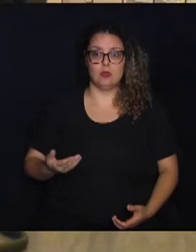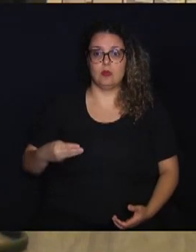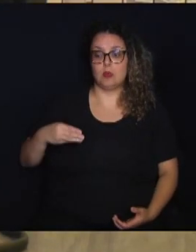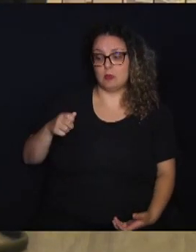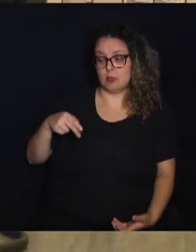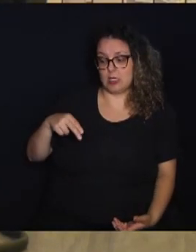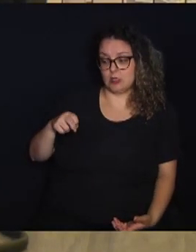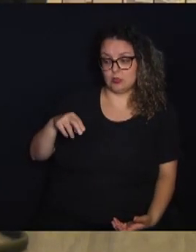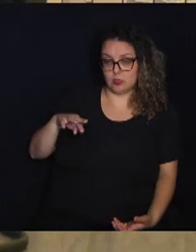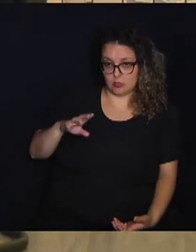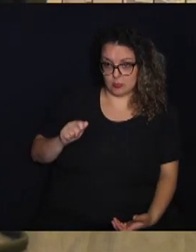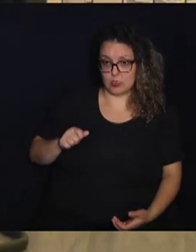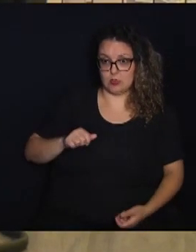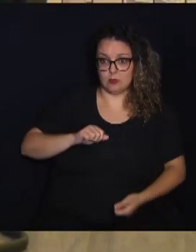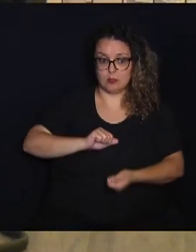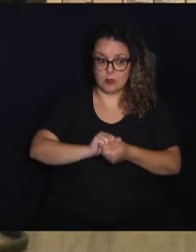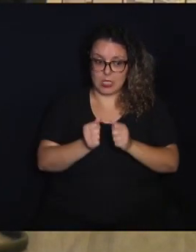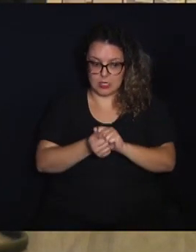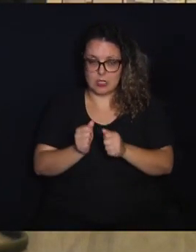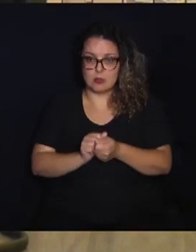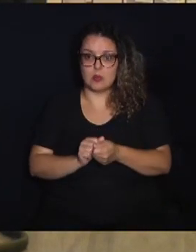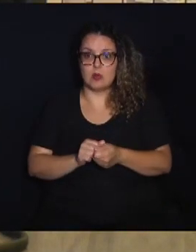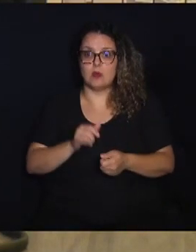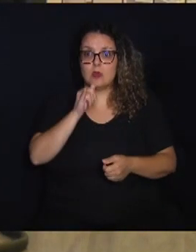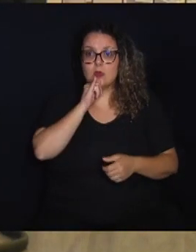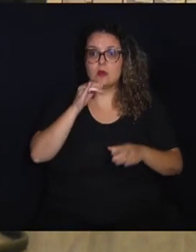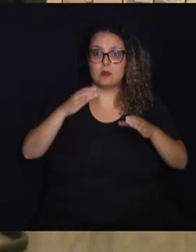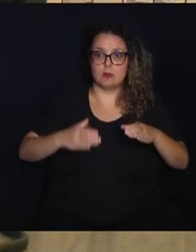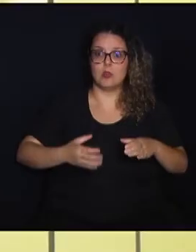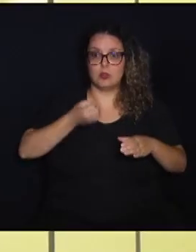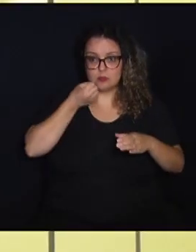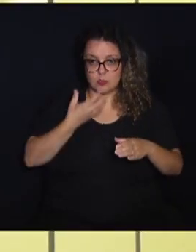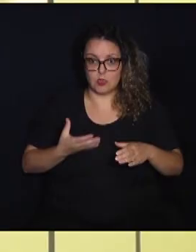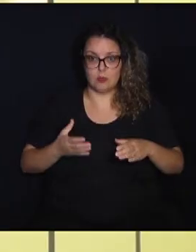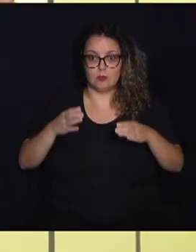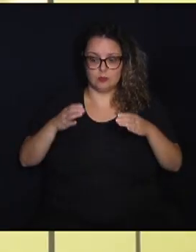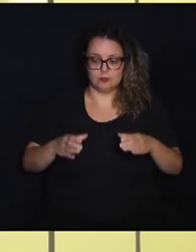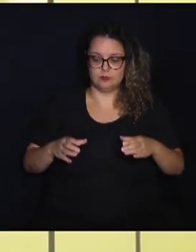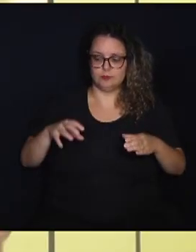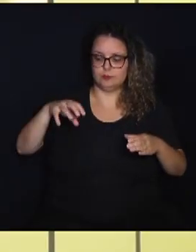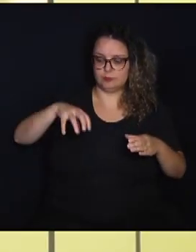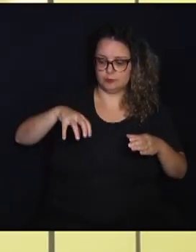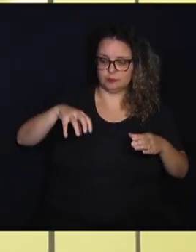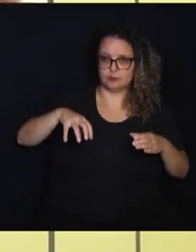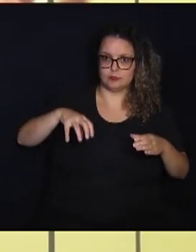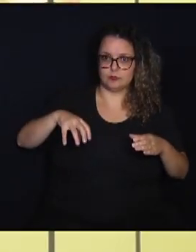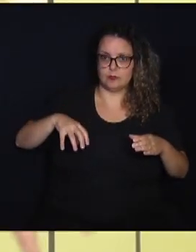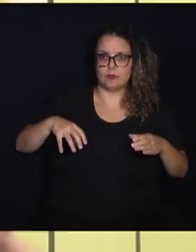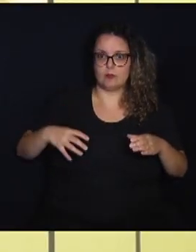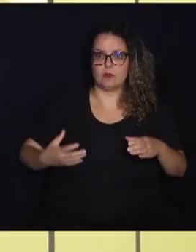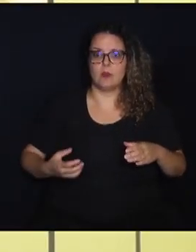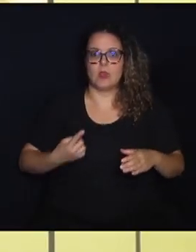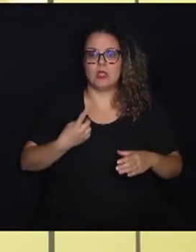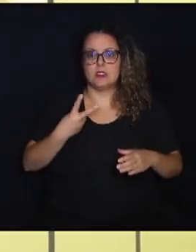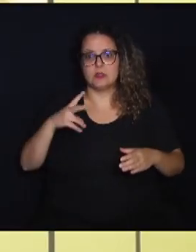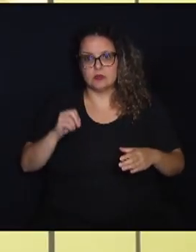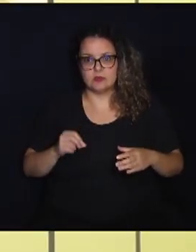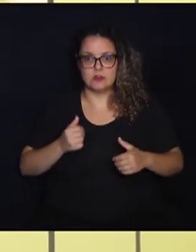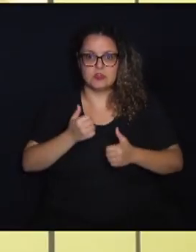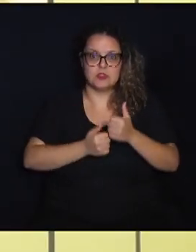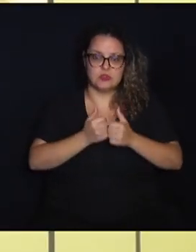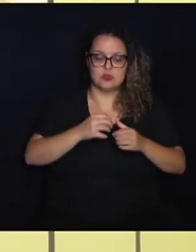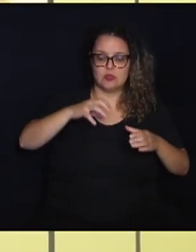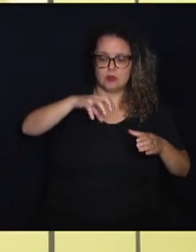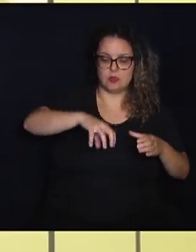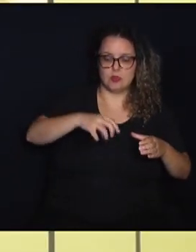metabólica aqui na noite, vou dar um exemplo de um prato bom, tá? Você pega uma porção 100 de arroz, 120 de arroz,